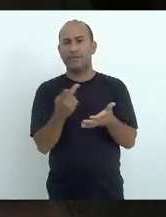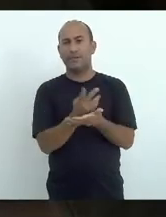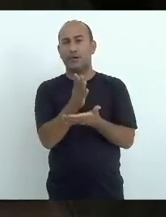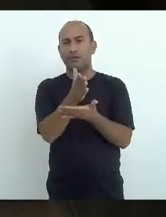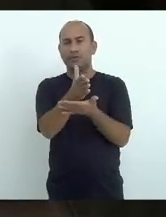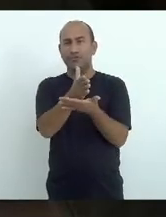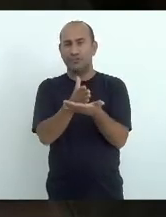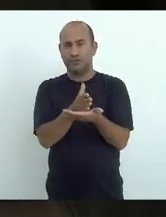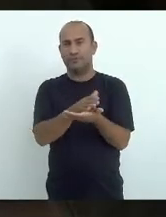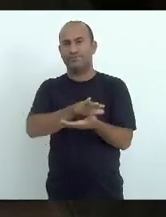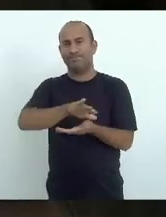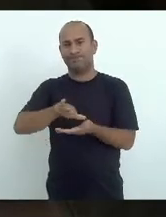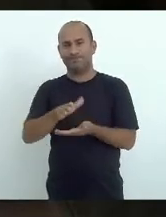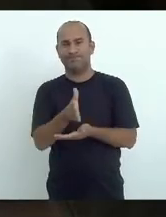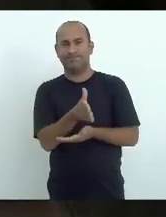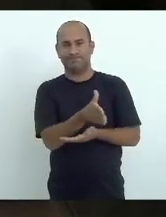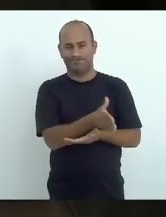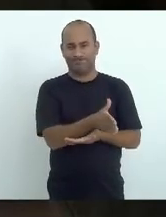Alguns